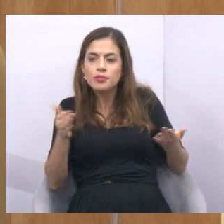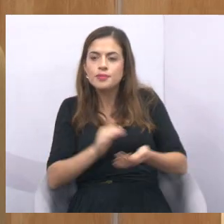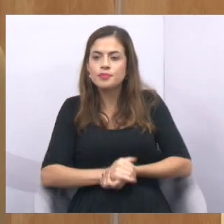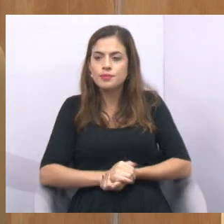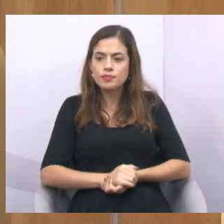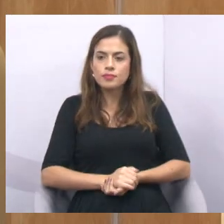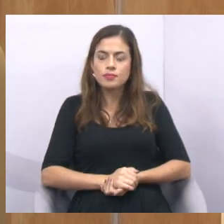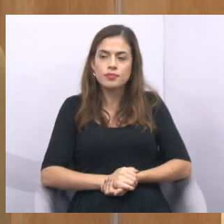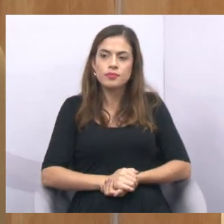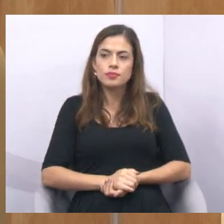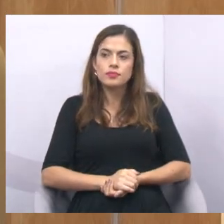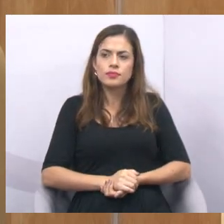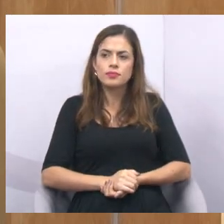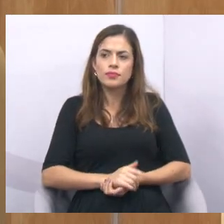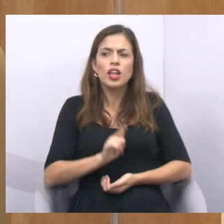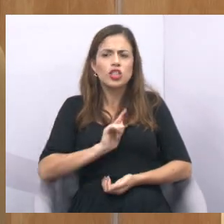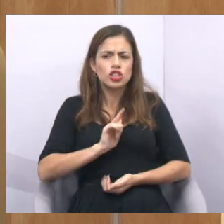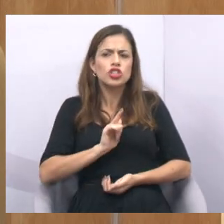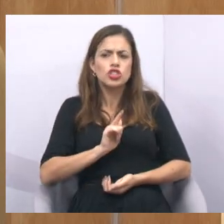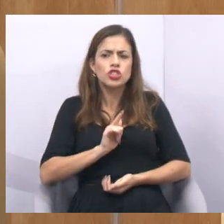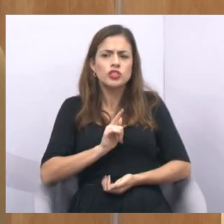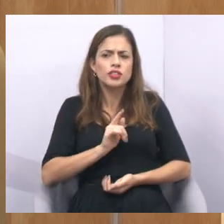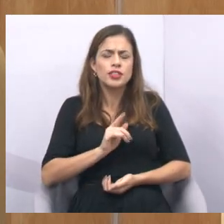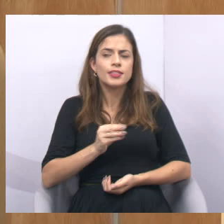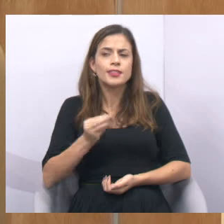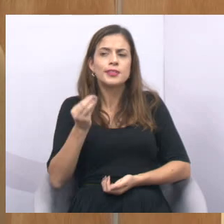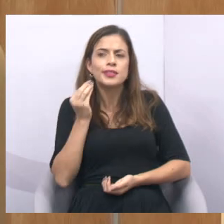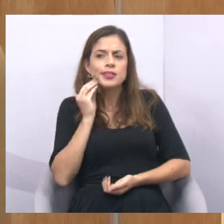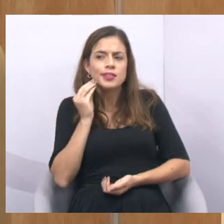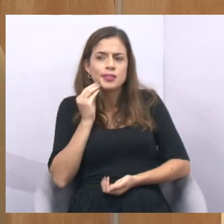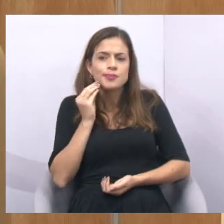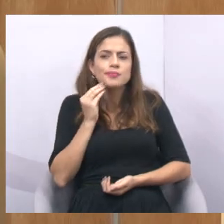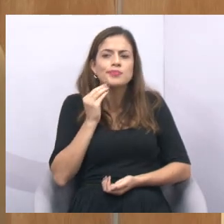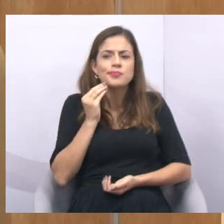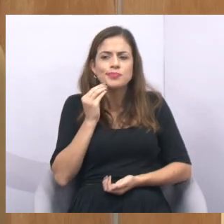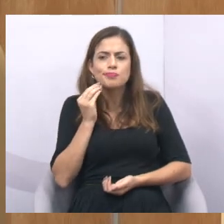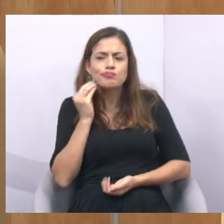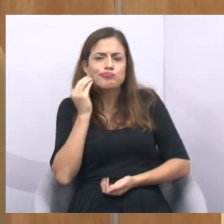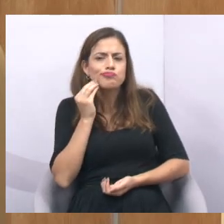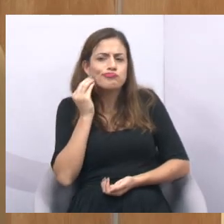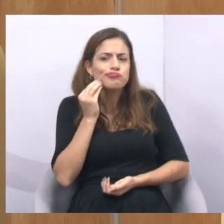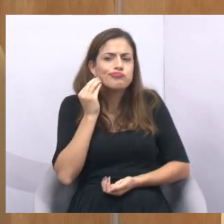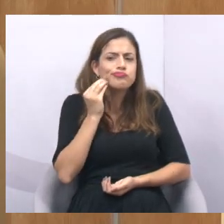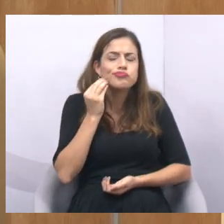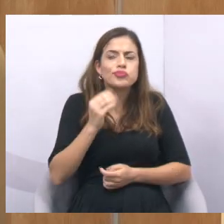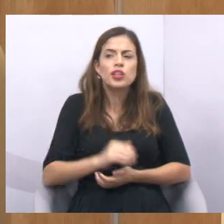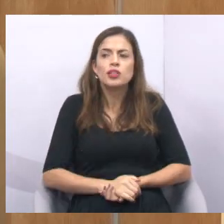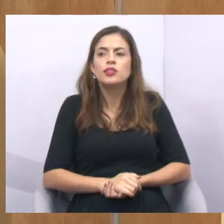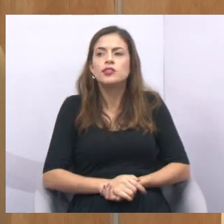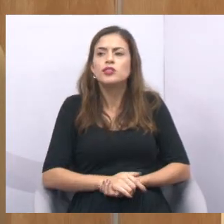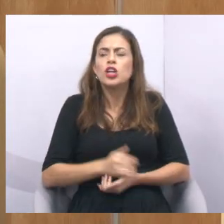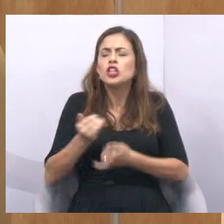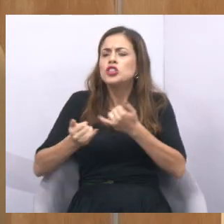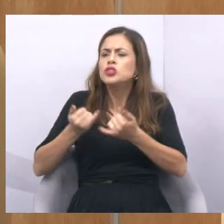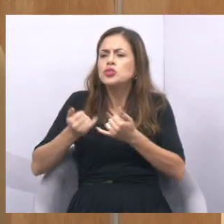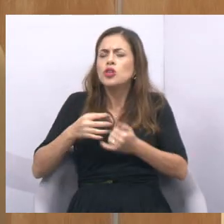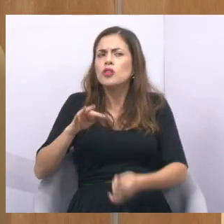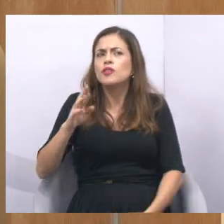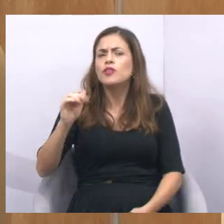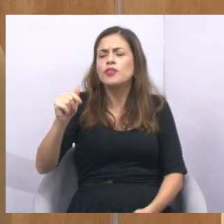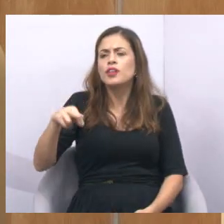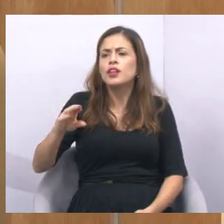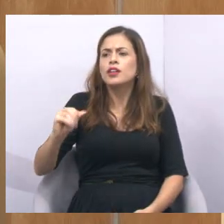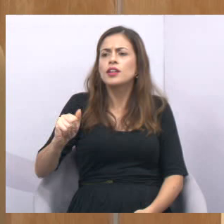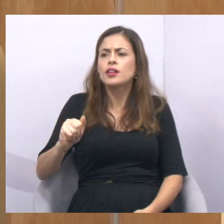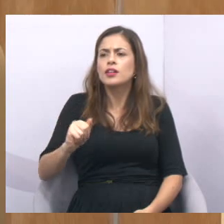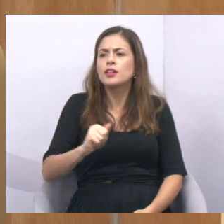coisa, a gente tinha experiência, nós aqui, o Zé Luiz jogou em Franca, o Valtão jogou no Flamengo,